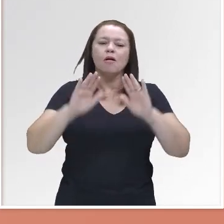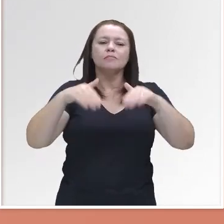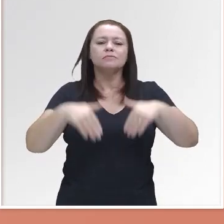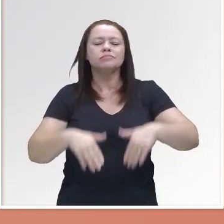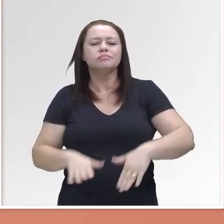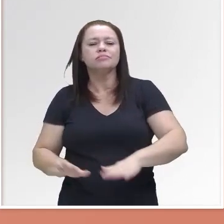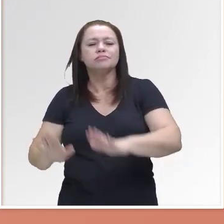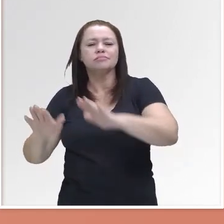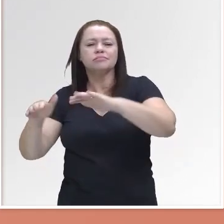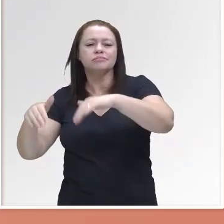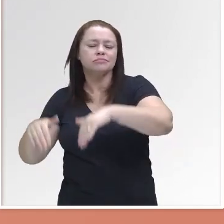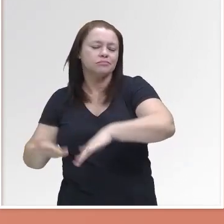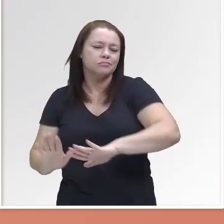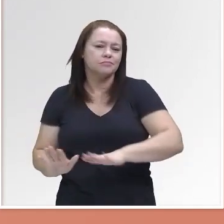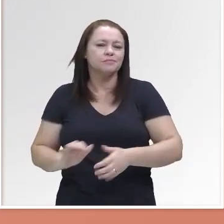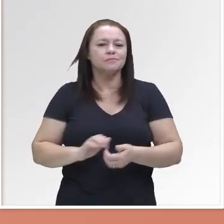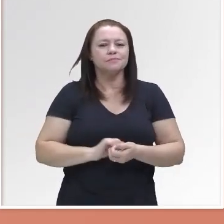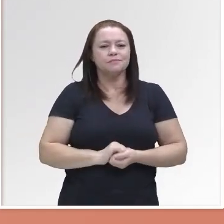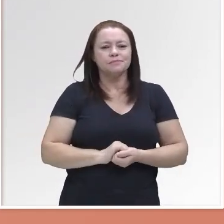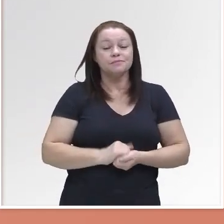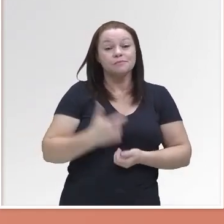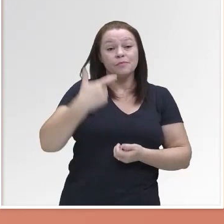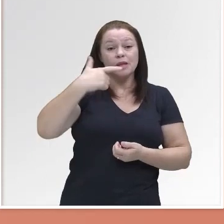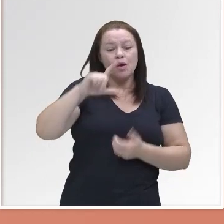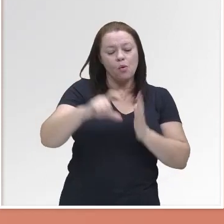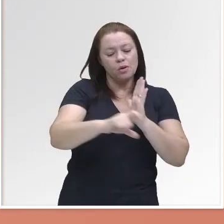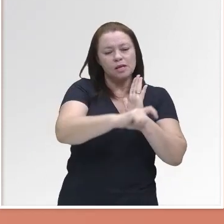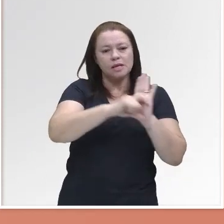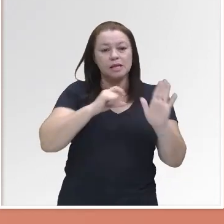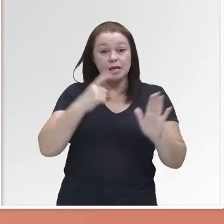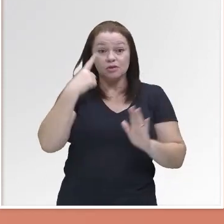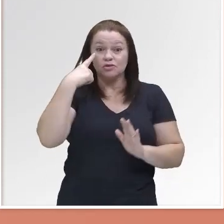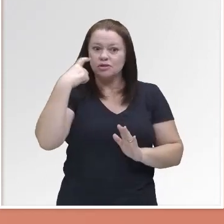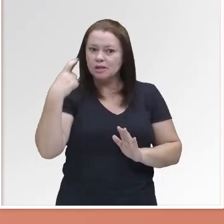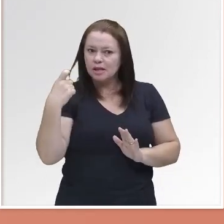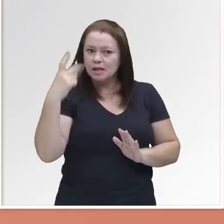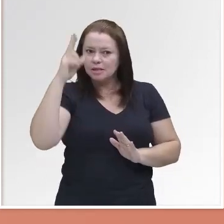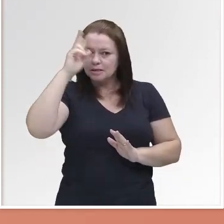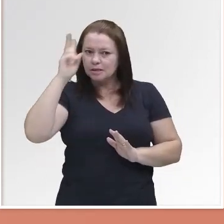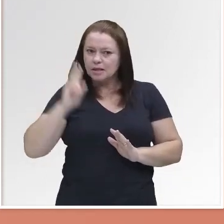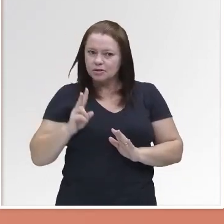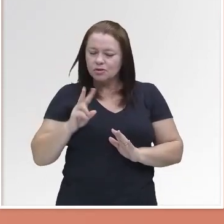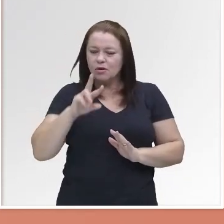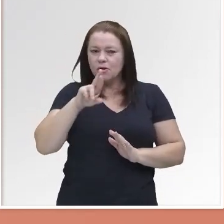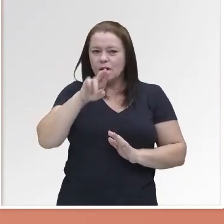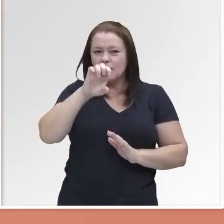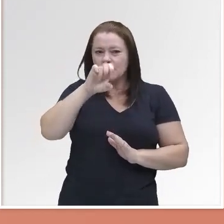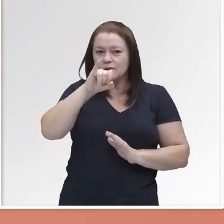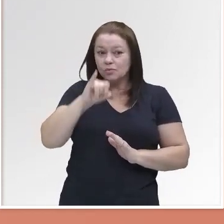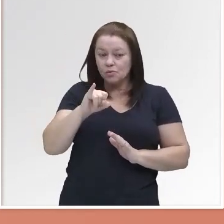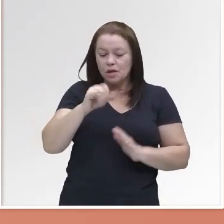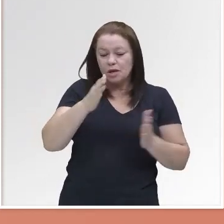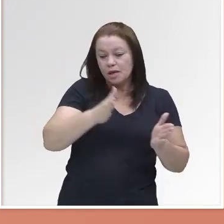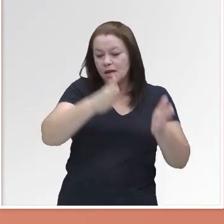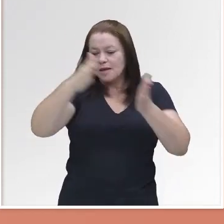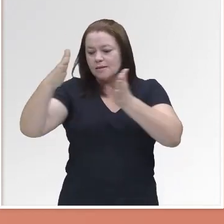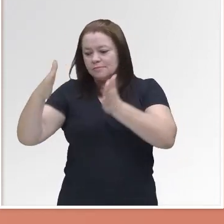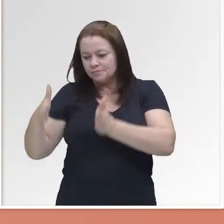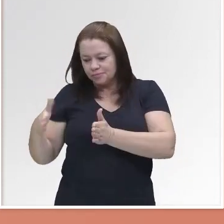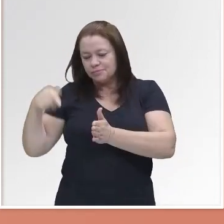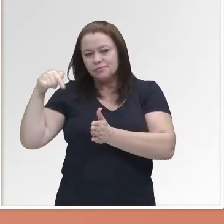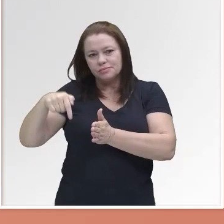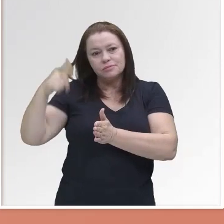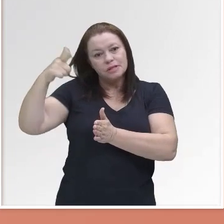Outro trecho interessante da história sobre o rei Tritão, que dá sequência também, continuidade